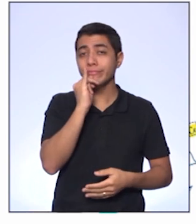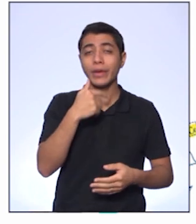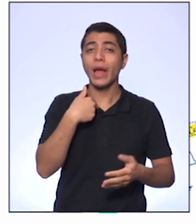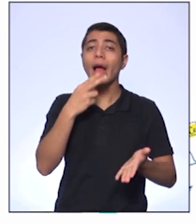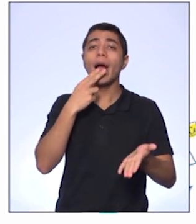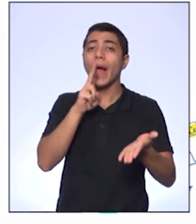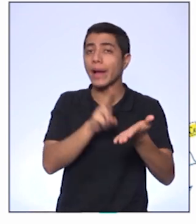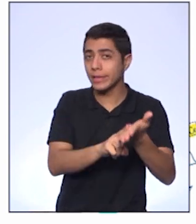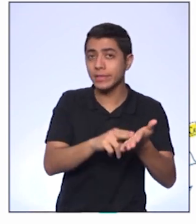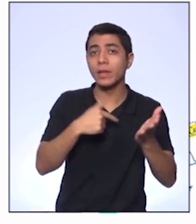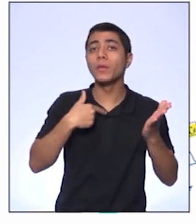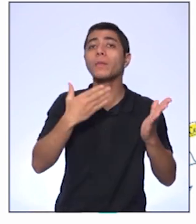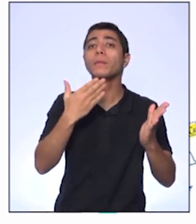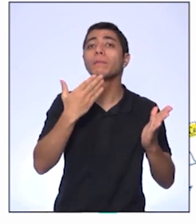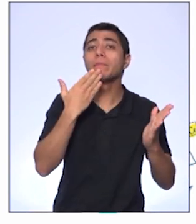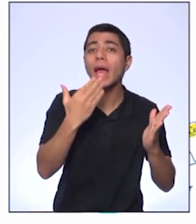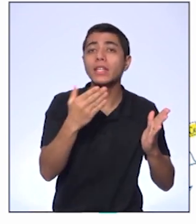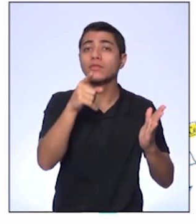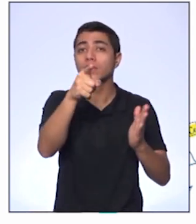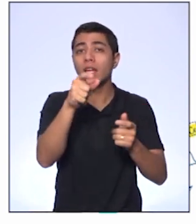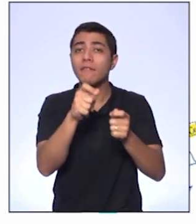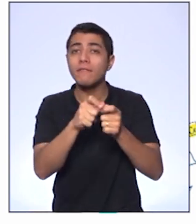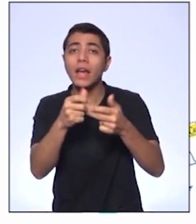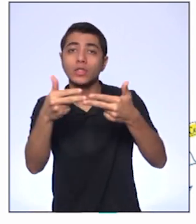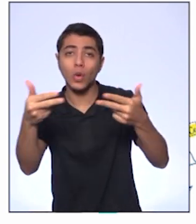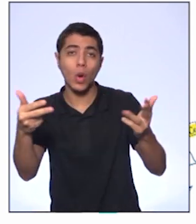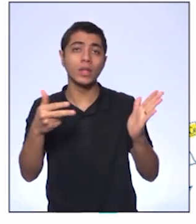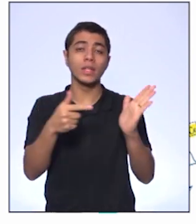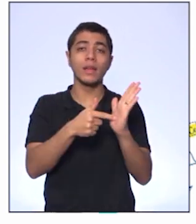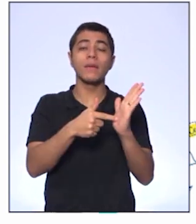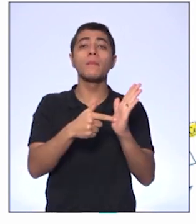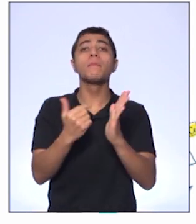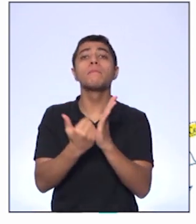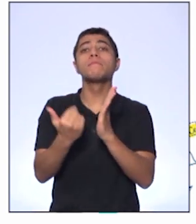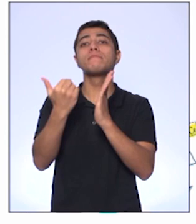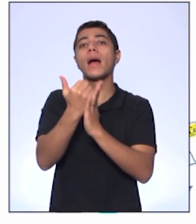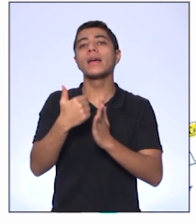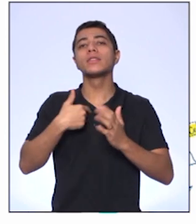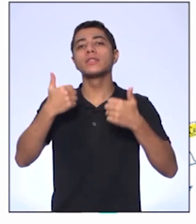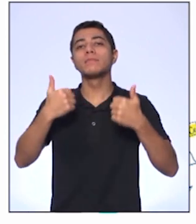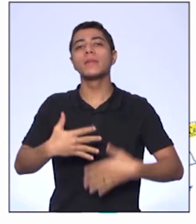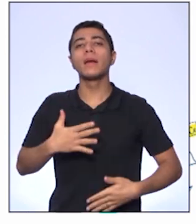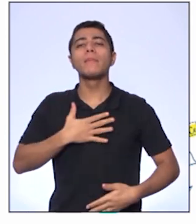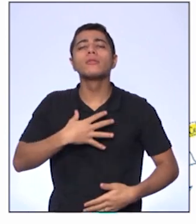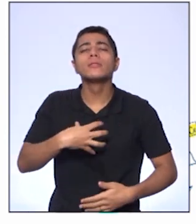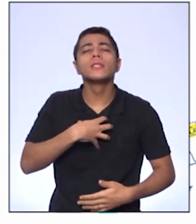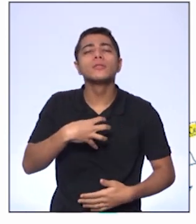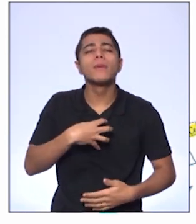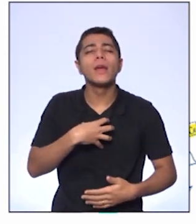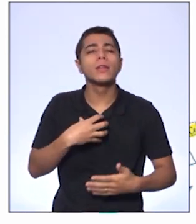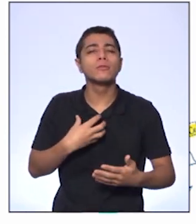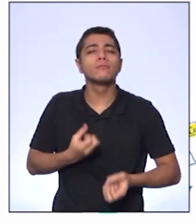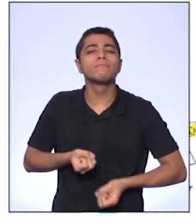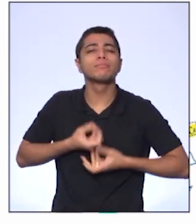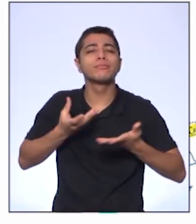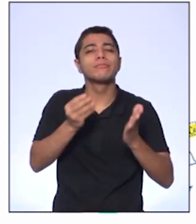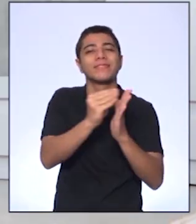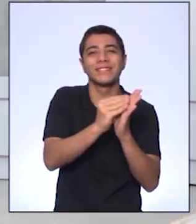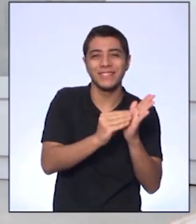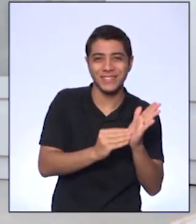dessa carta eu falo um pouco dos meus sentimentos em relação ao que está acontecendo. Então eu tenho parte apelativa,